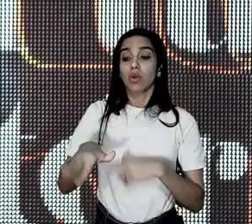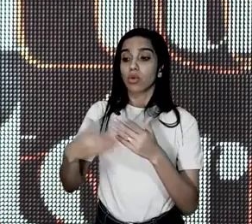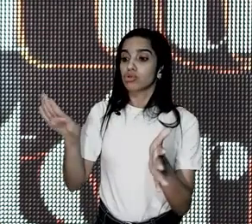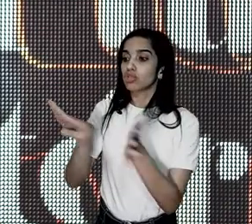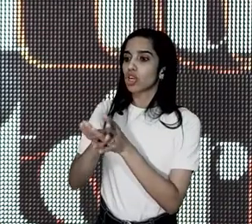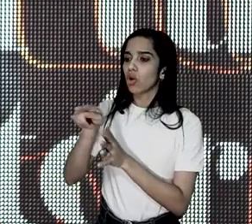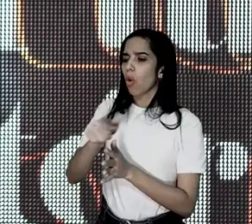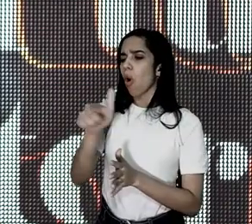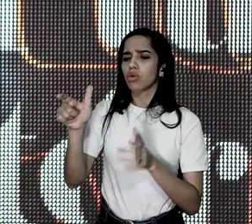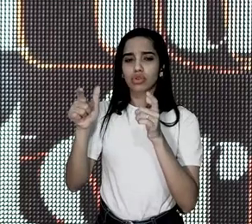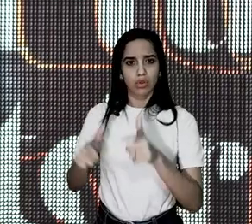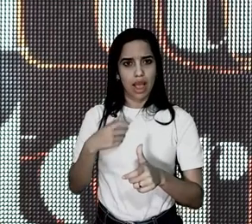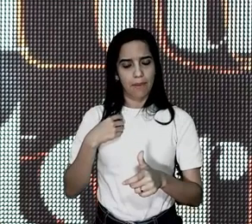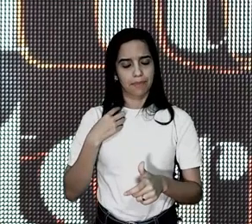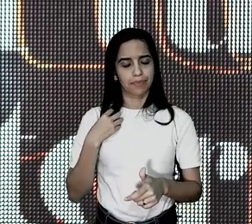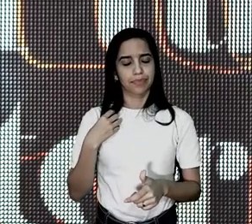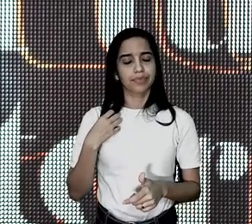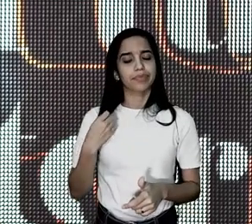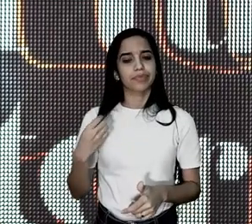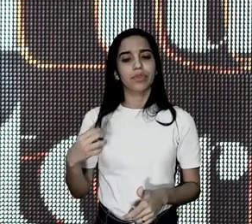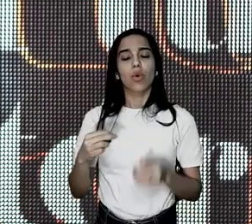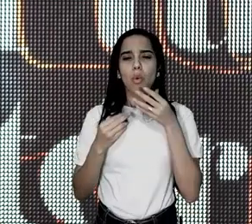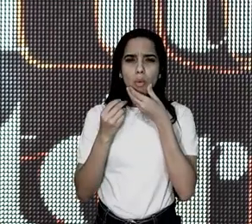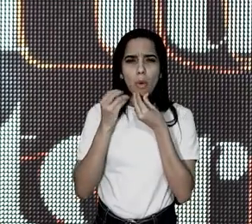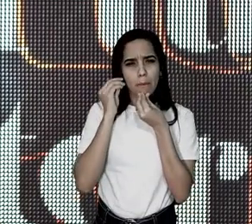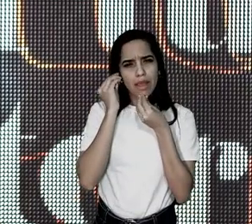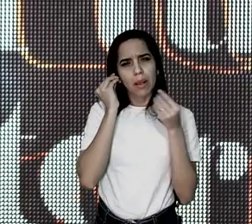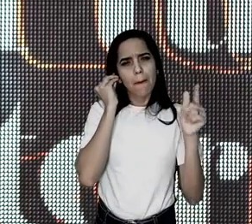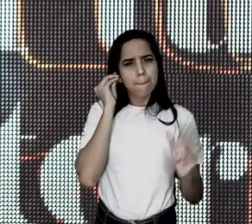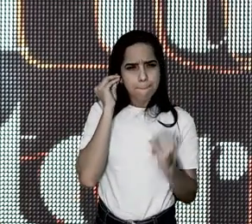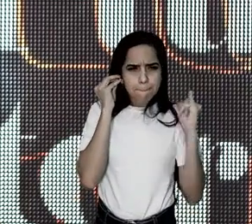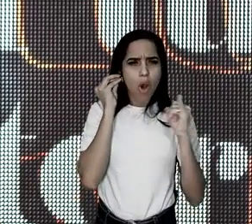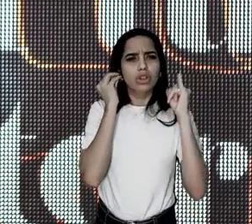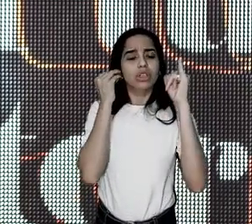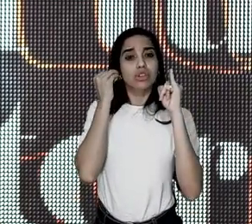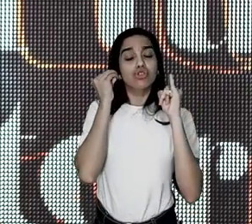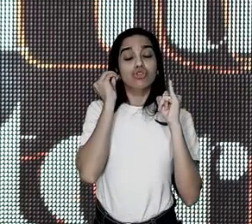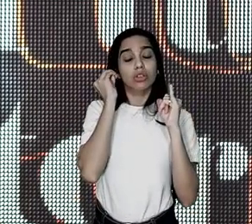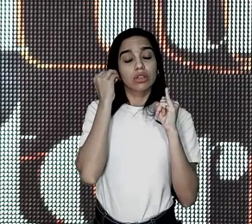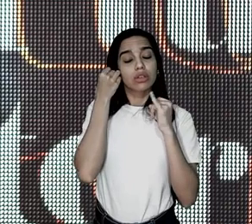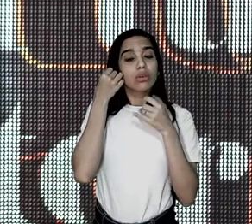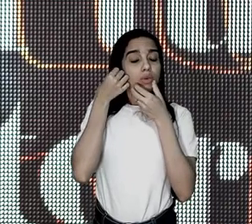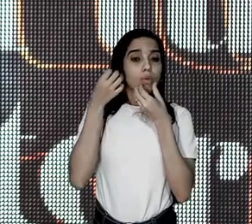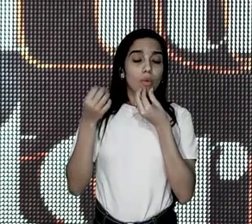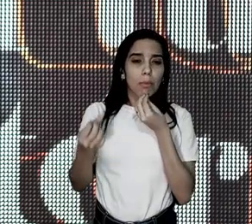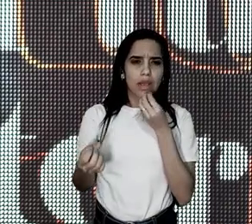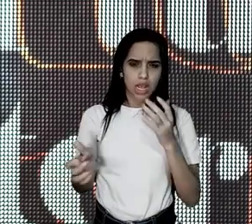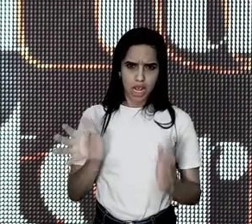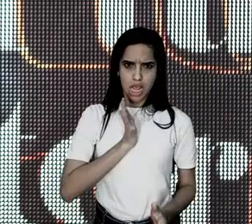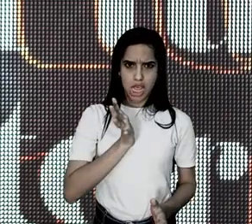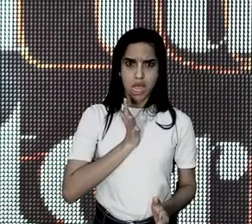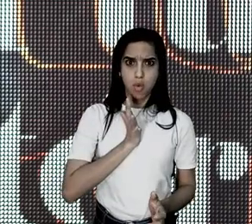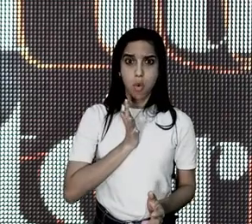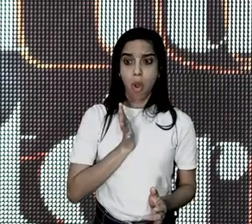com honra por um homem influente, um homem de muitas posses, rico, que chega ali diante